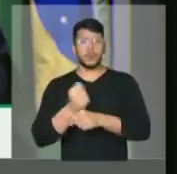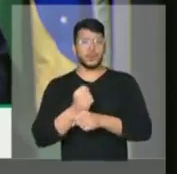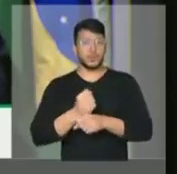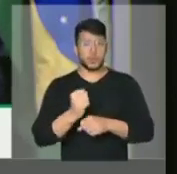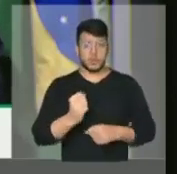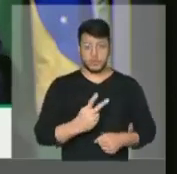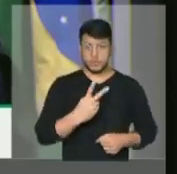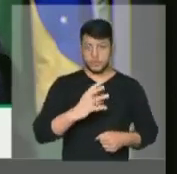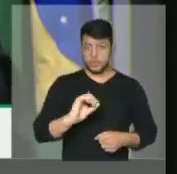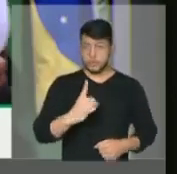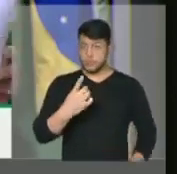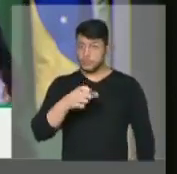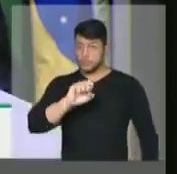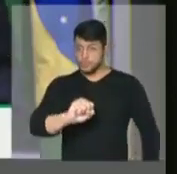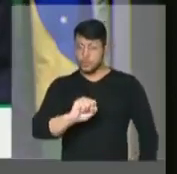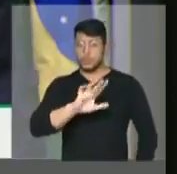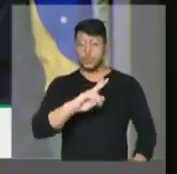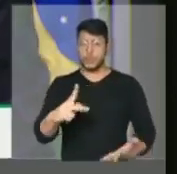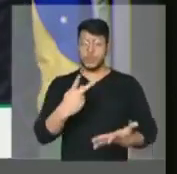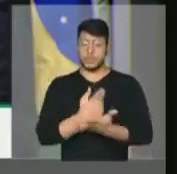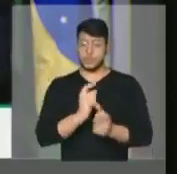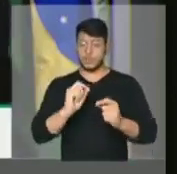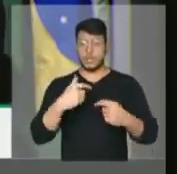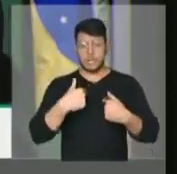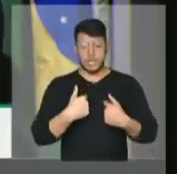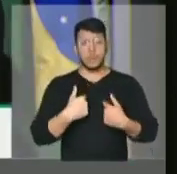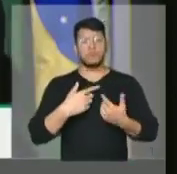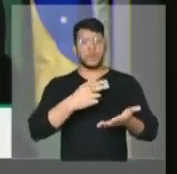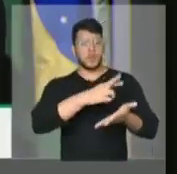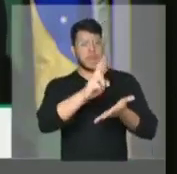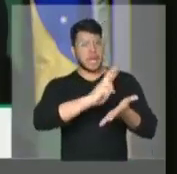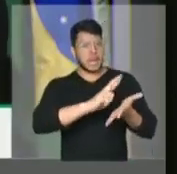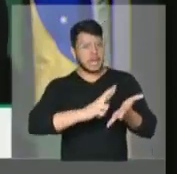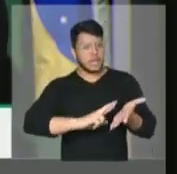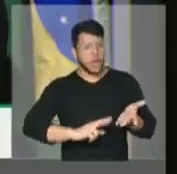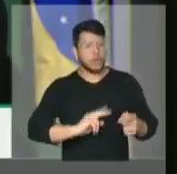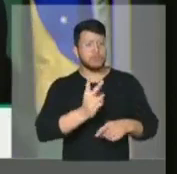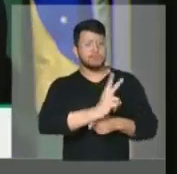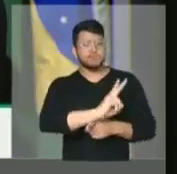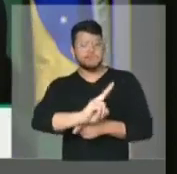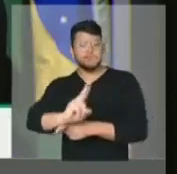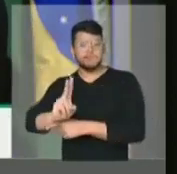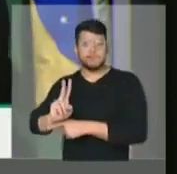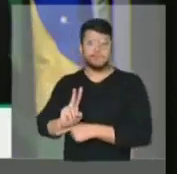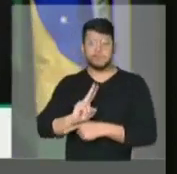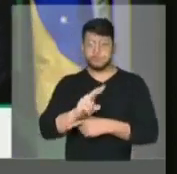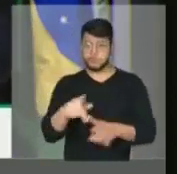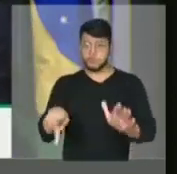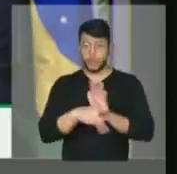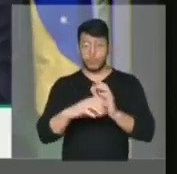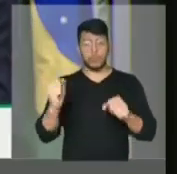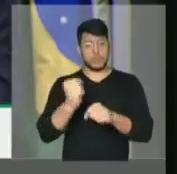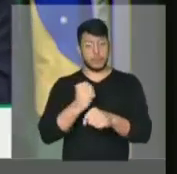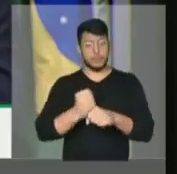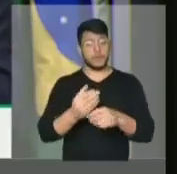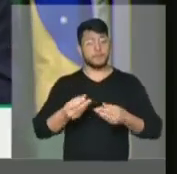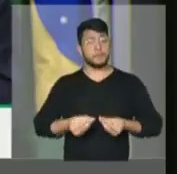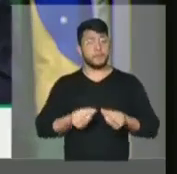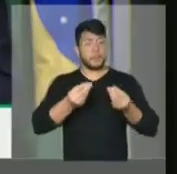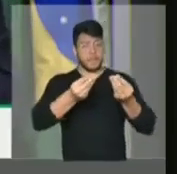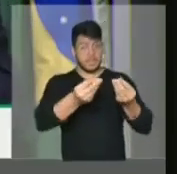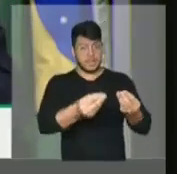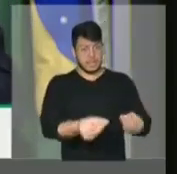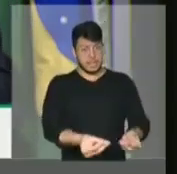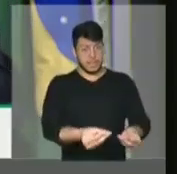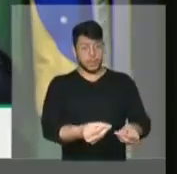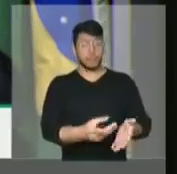extenso relatório de averiguação da obra. Esse documento foi entregue à